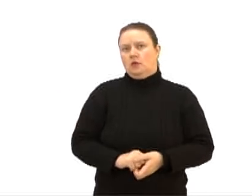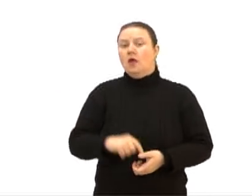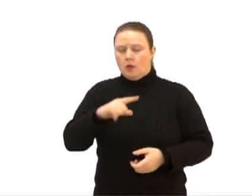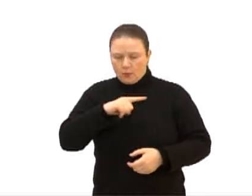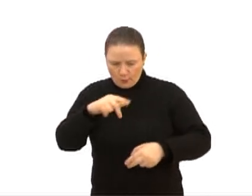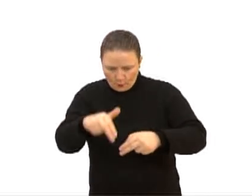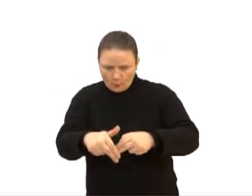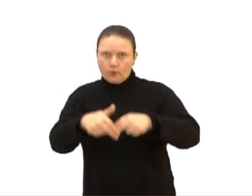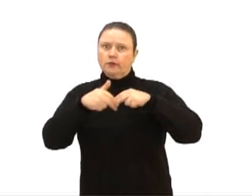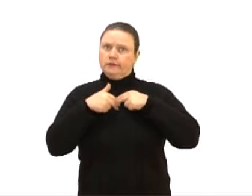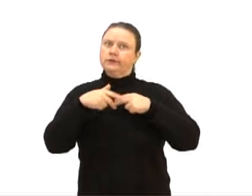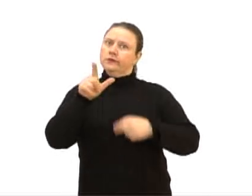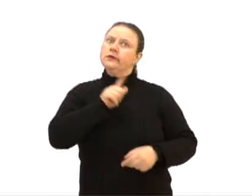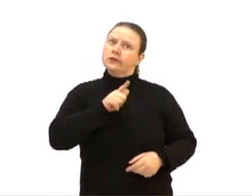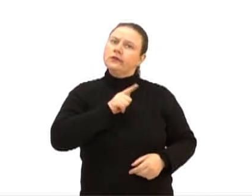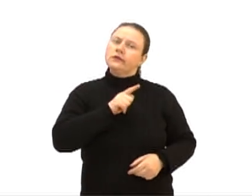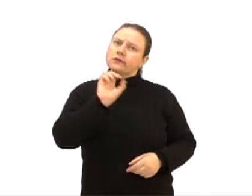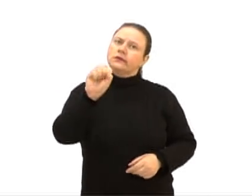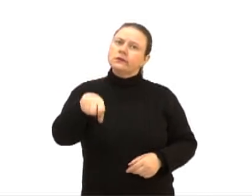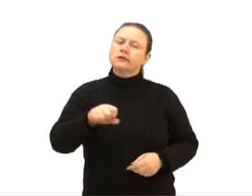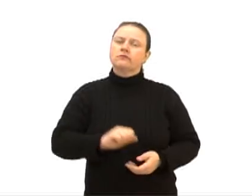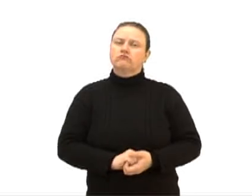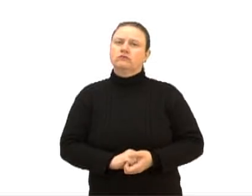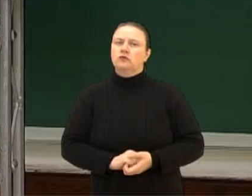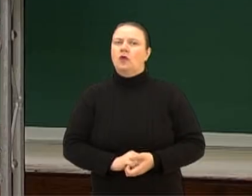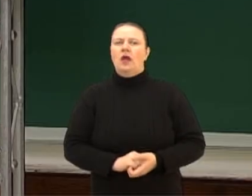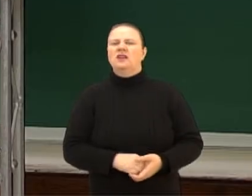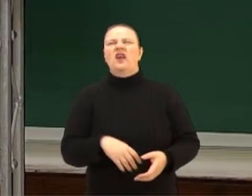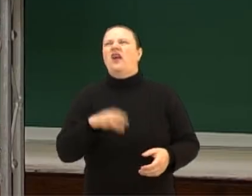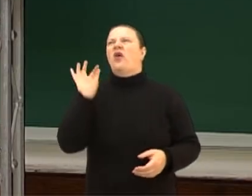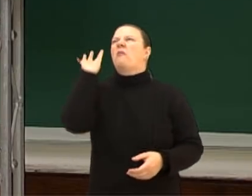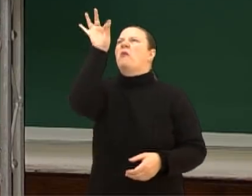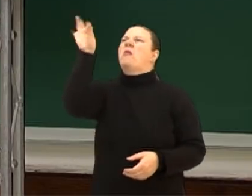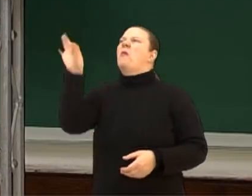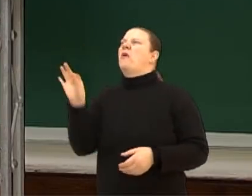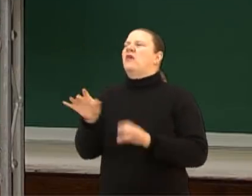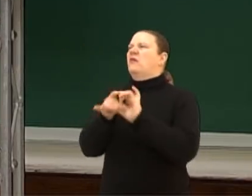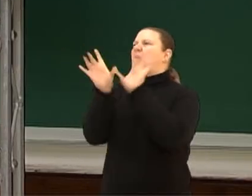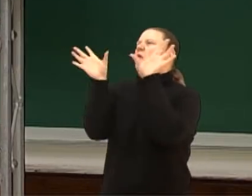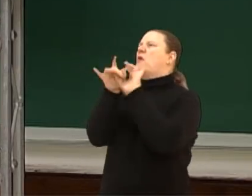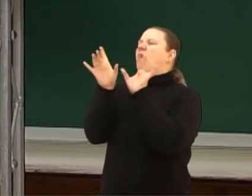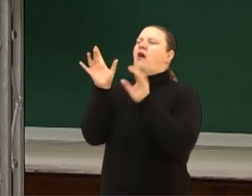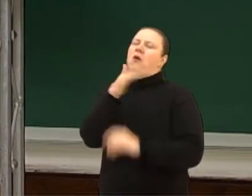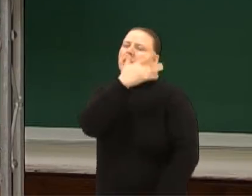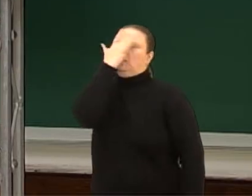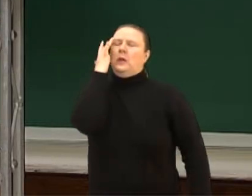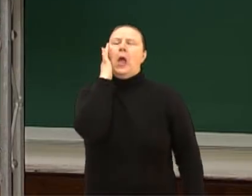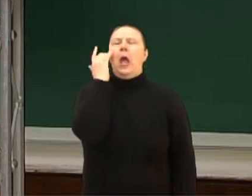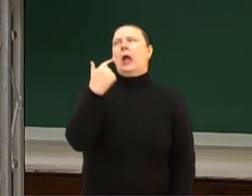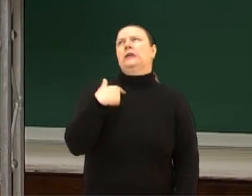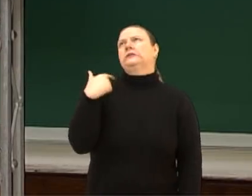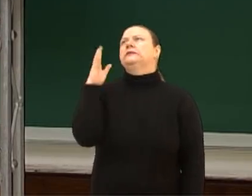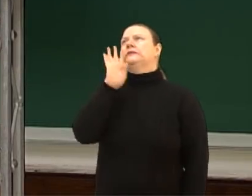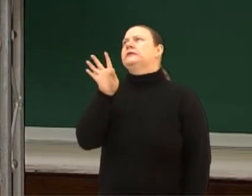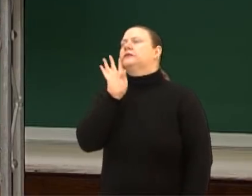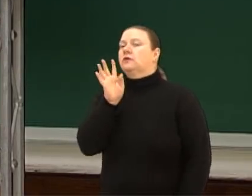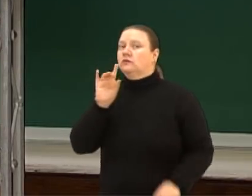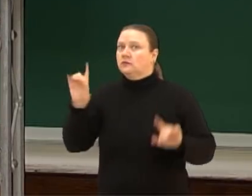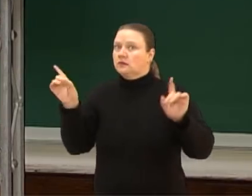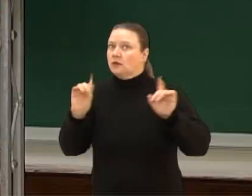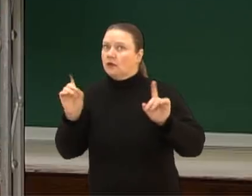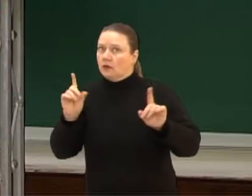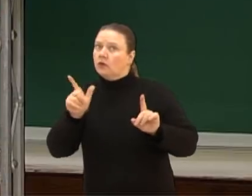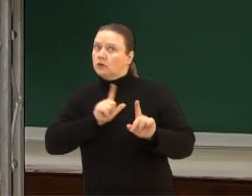motivo, tá bom? Para estar ali, não é algo jogado ali no quadro. Ah, o pintor achou bonito e colocou ali. Não, tem